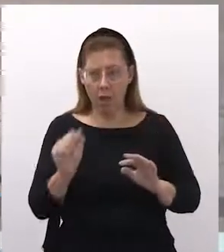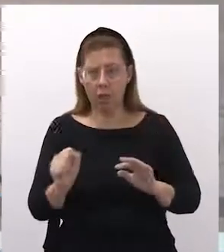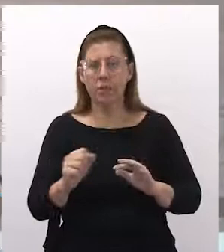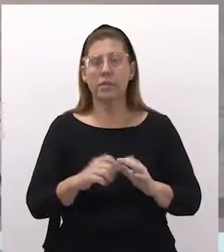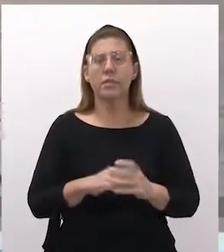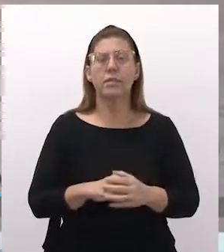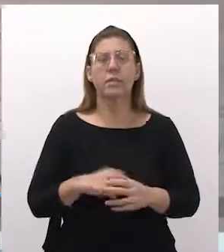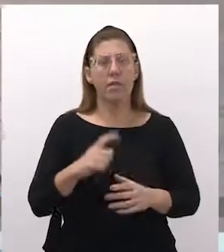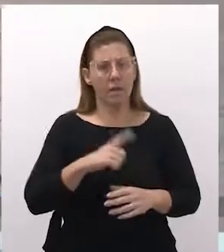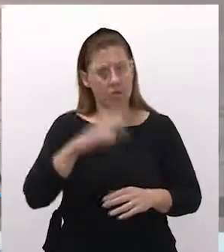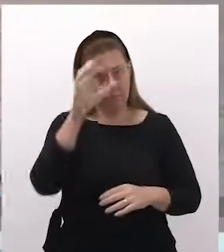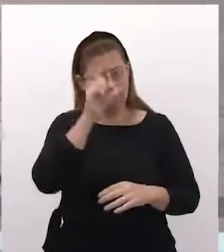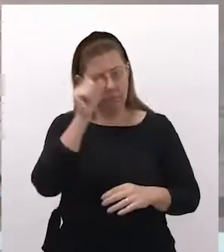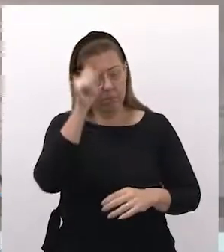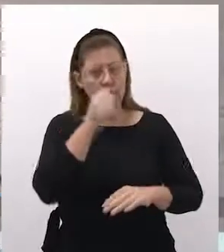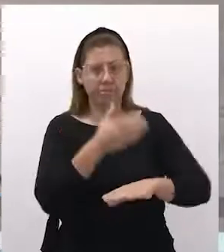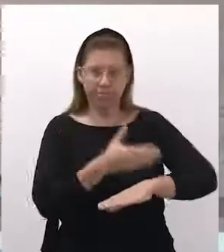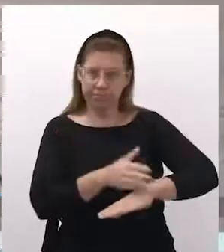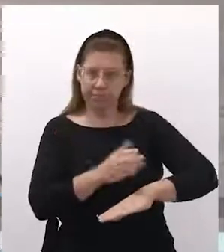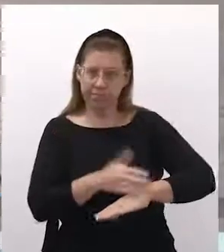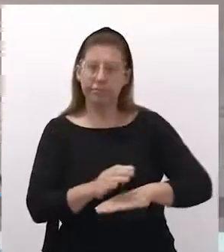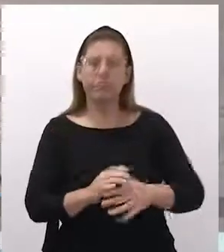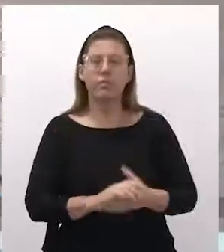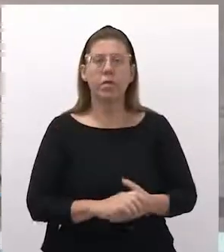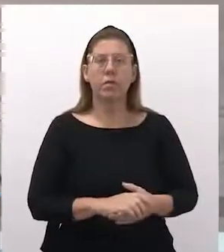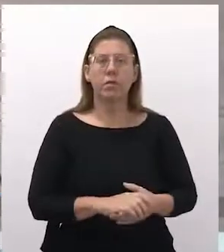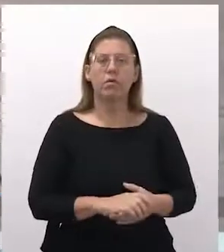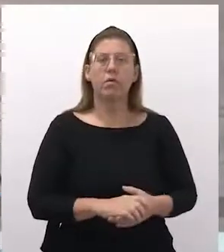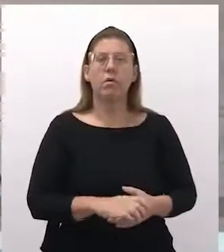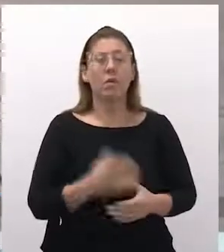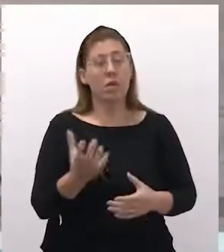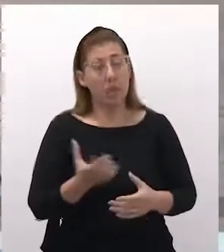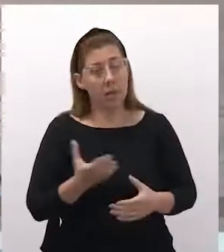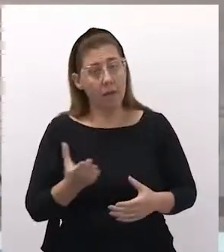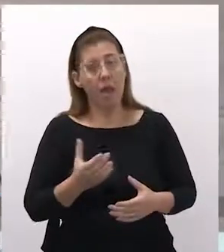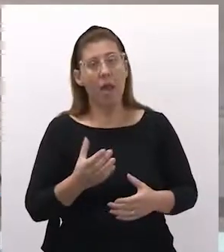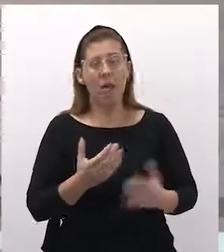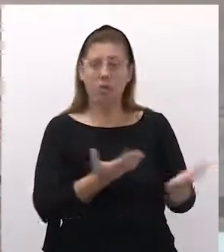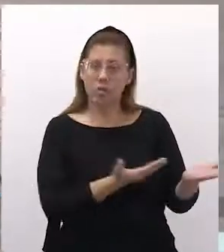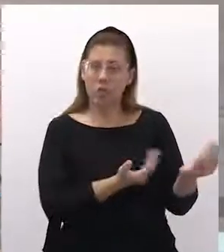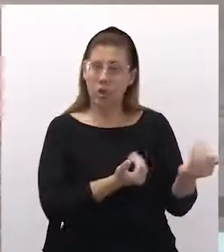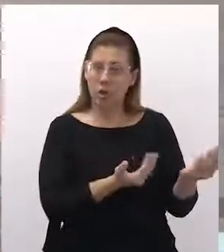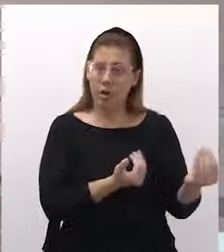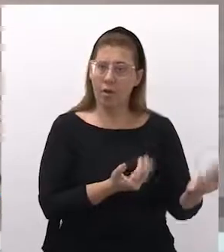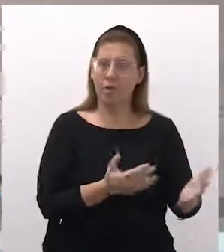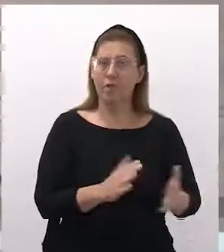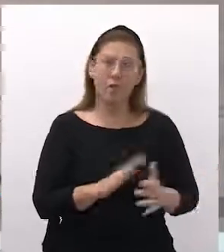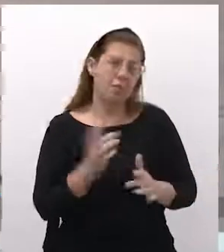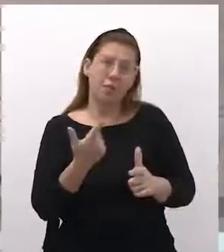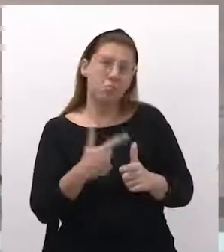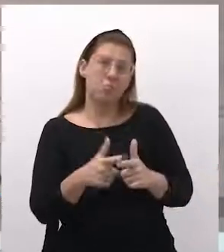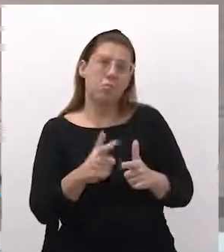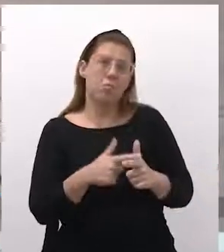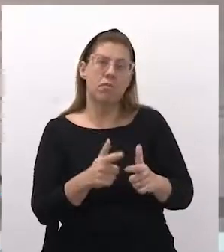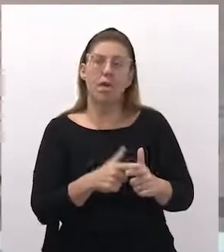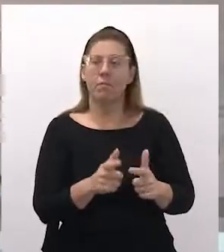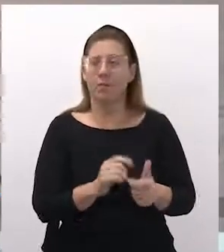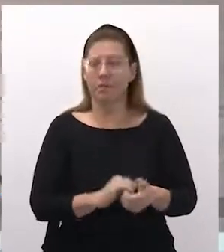de aprendizes no seu quadro, elas querem justamente aquele jovem que não dá problema,